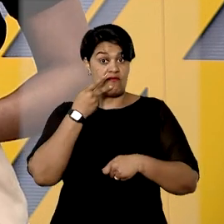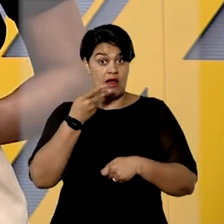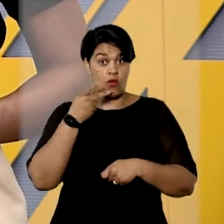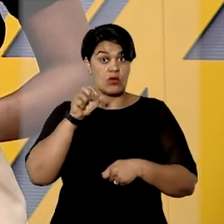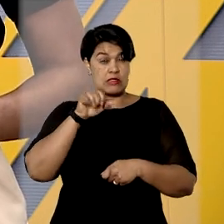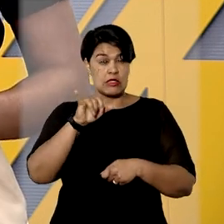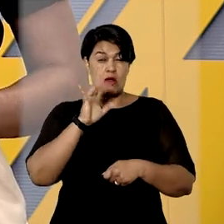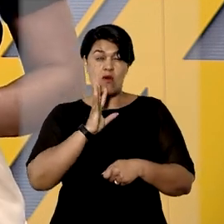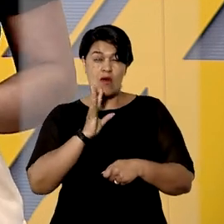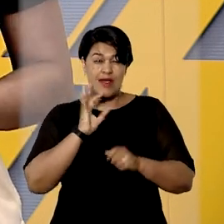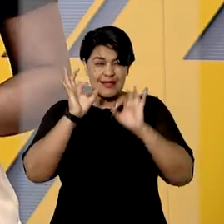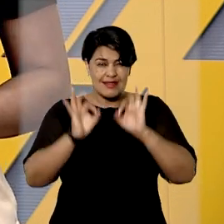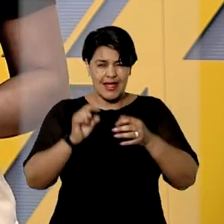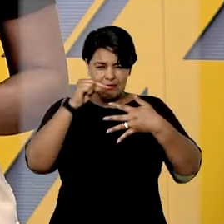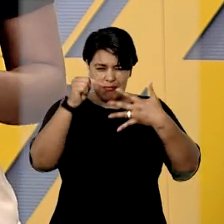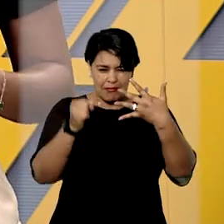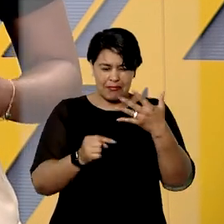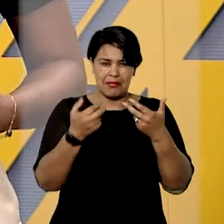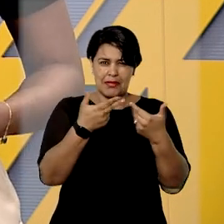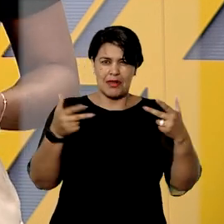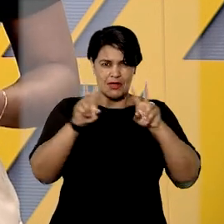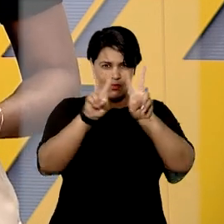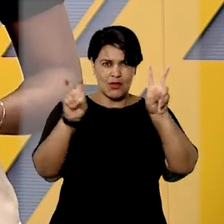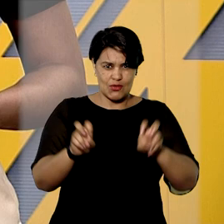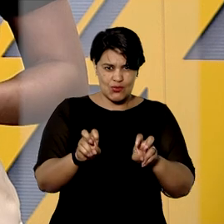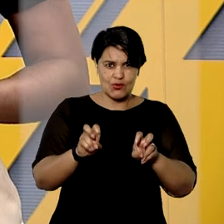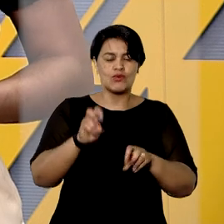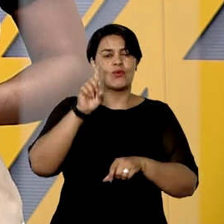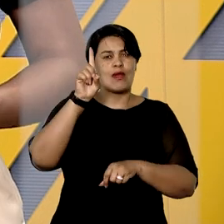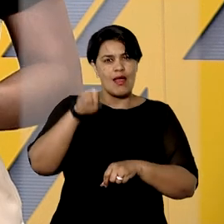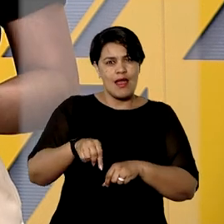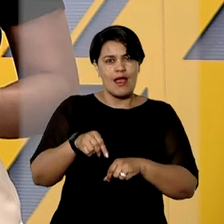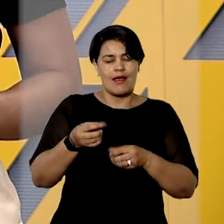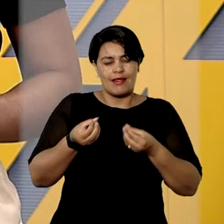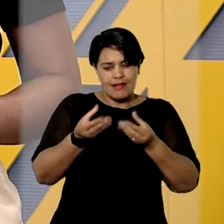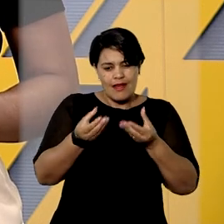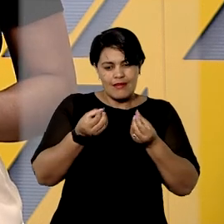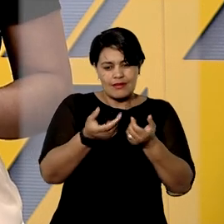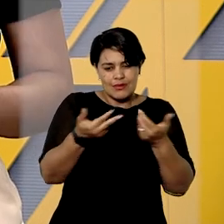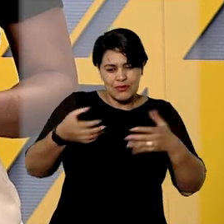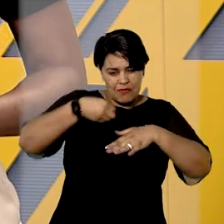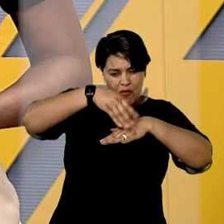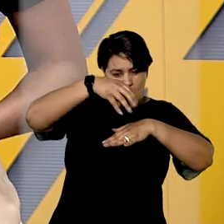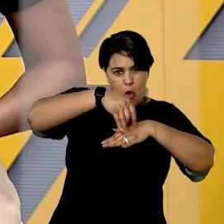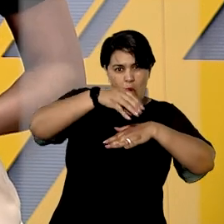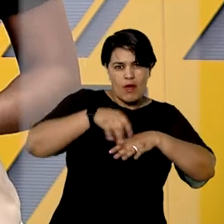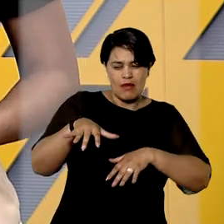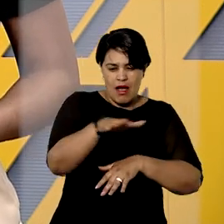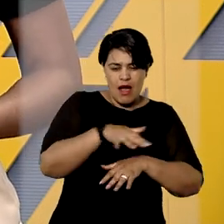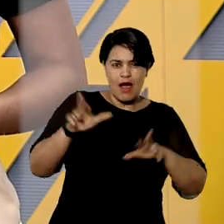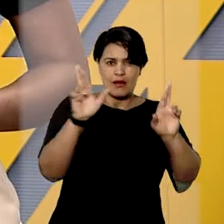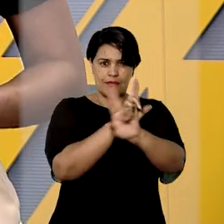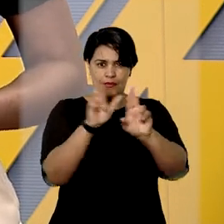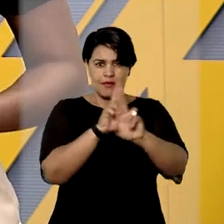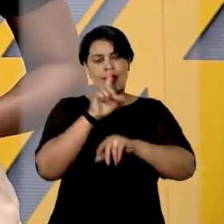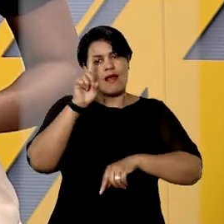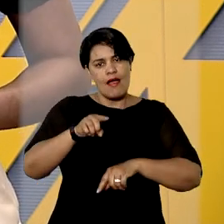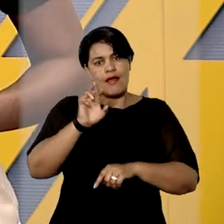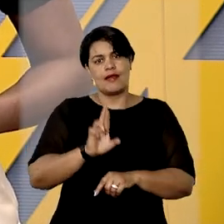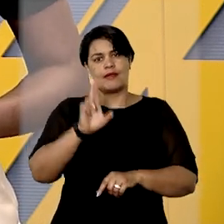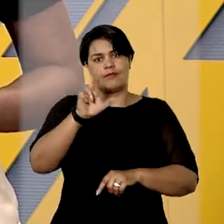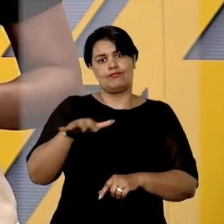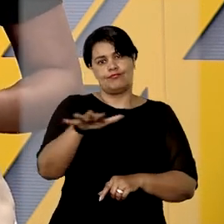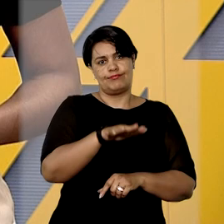conhecimento técnico necessário para definir a melhor maneira de disponibilizar as informações sobre a área de cobertura é a